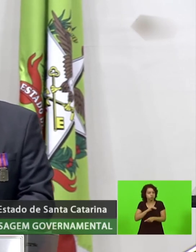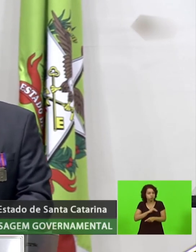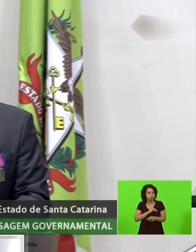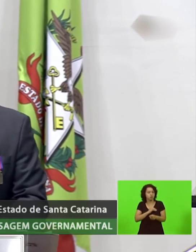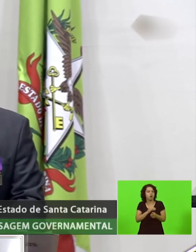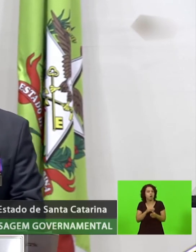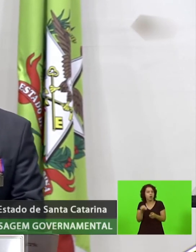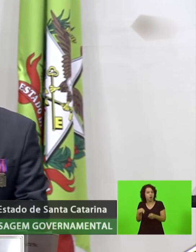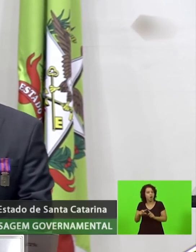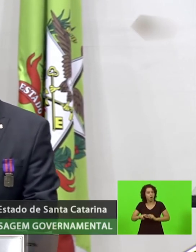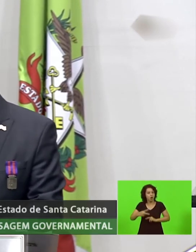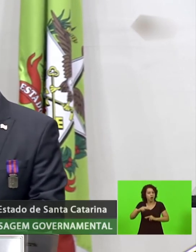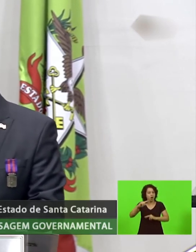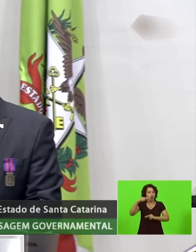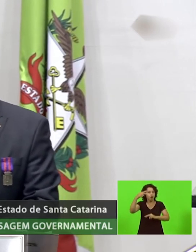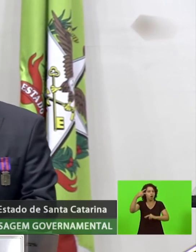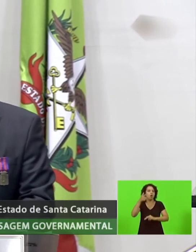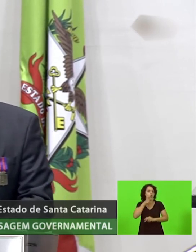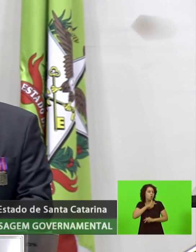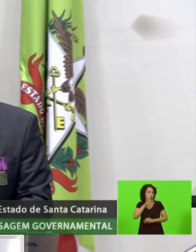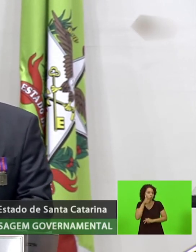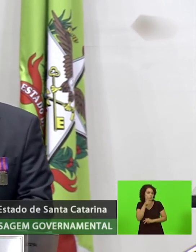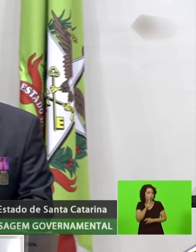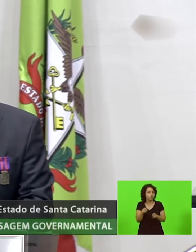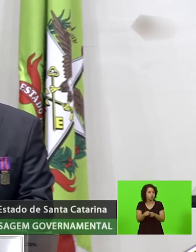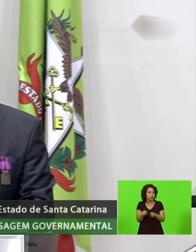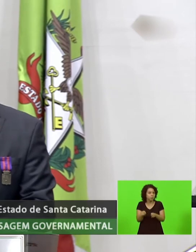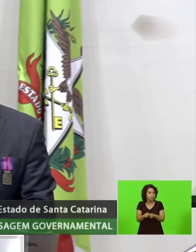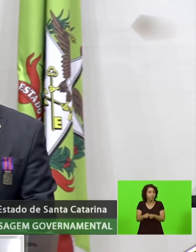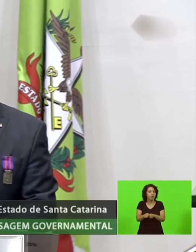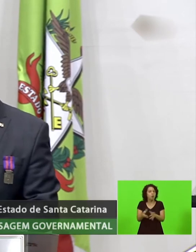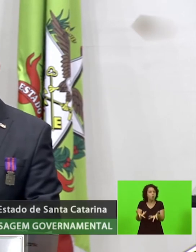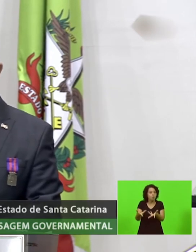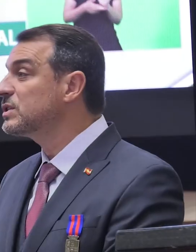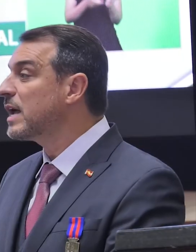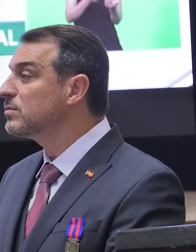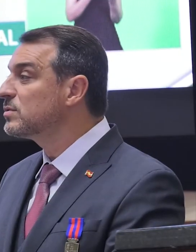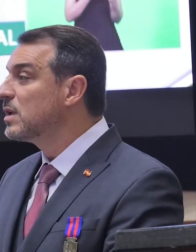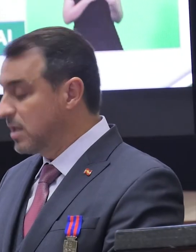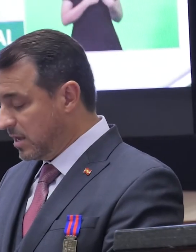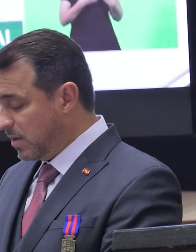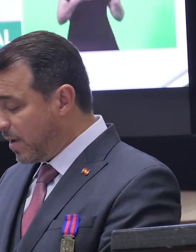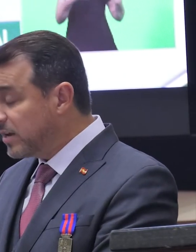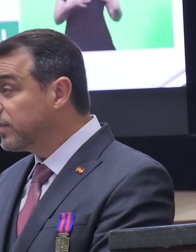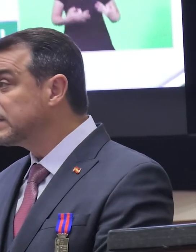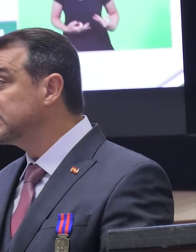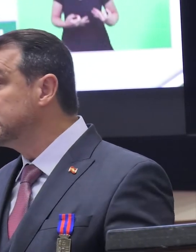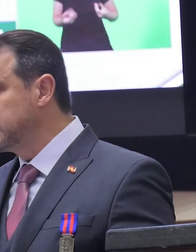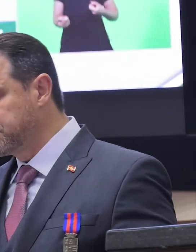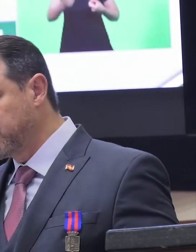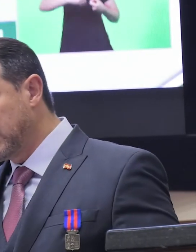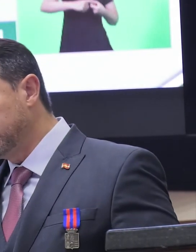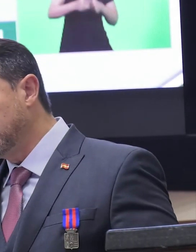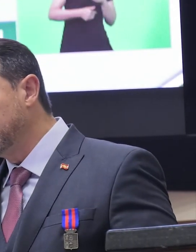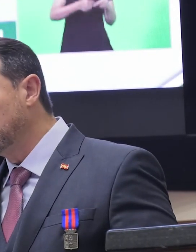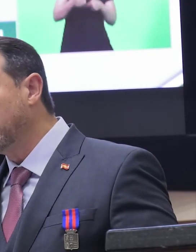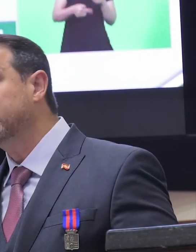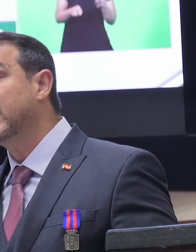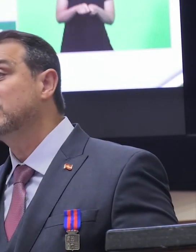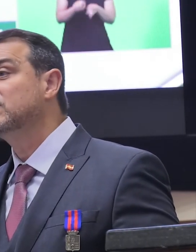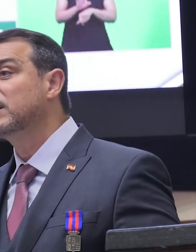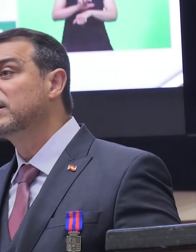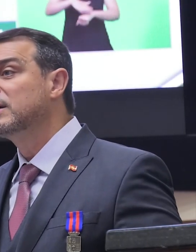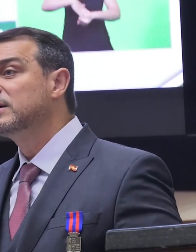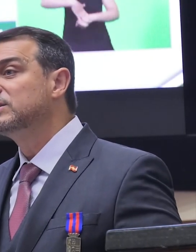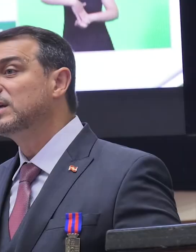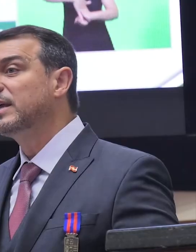para a qualificação EA formação continuada de professores Carlos Moisés também defendeu o repasse de recursos